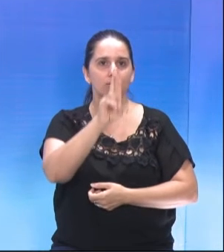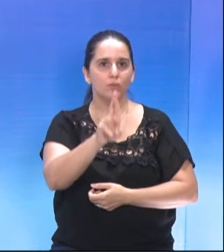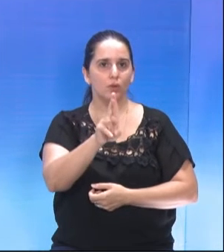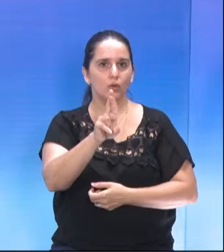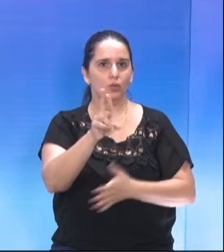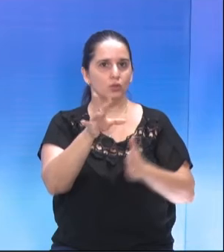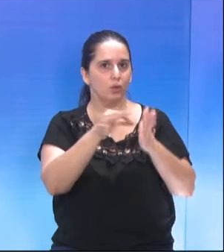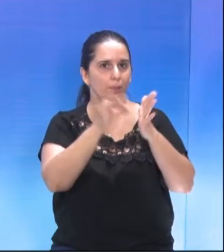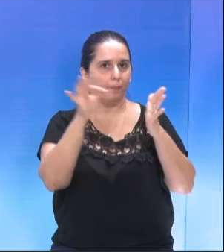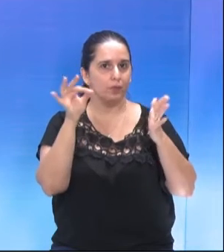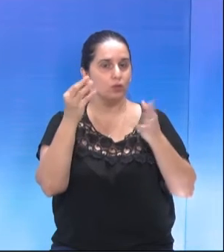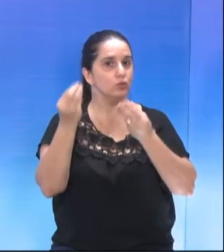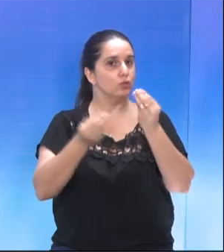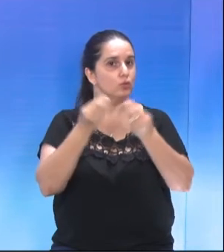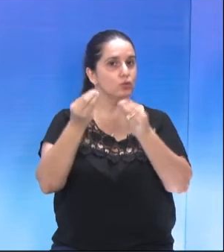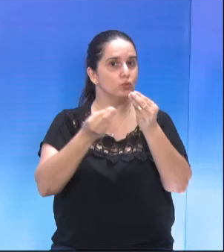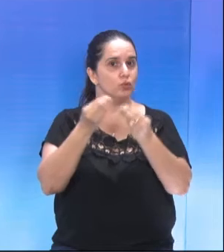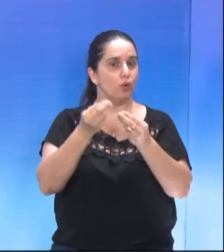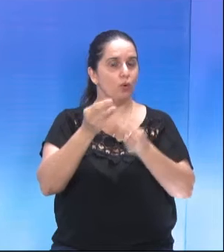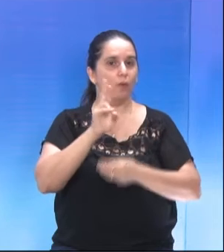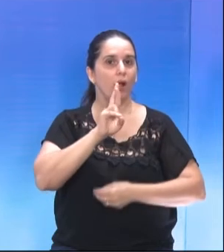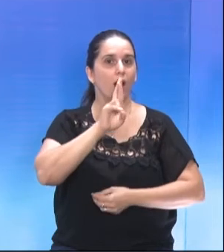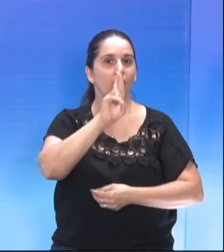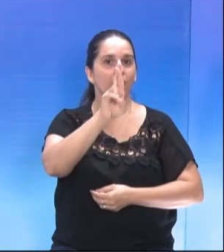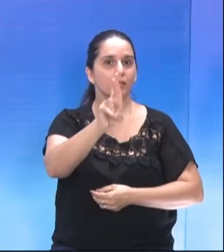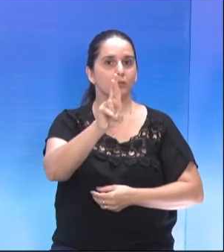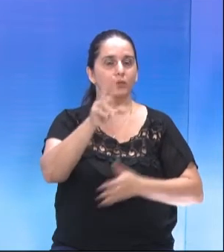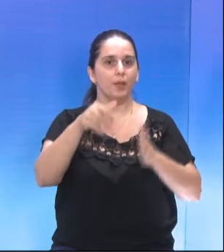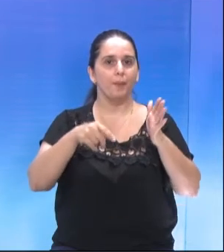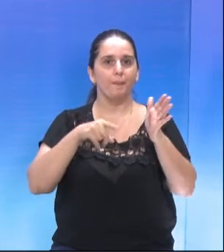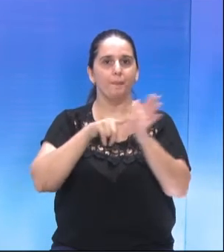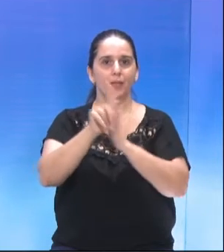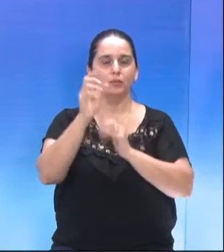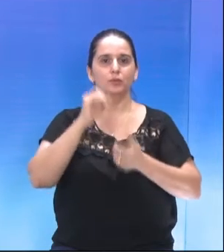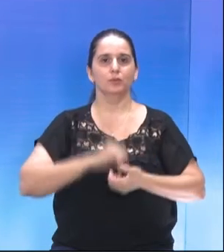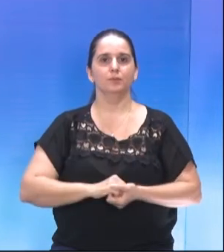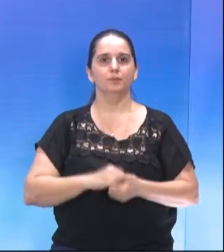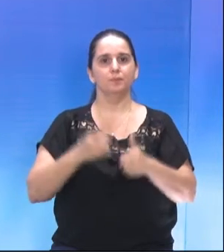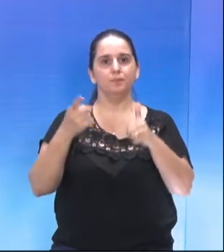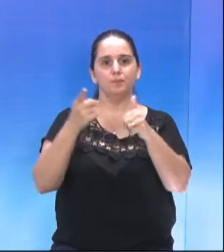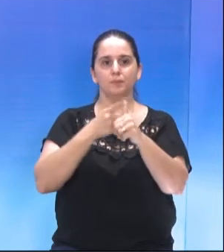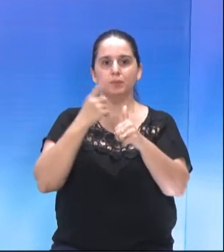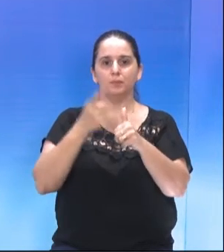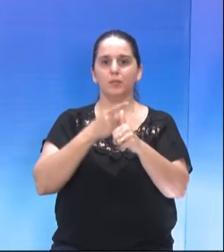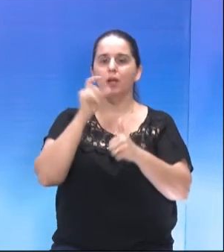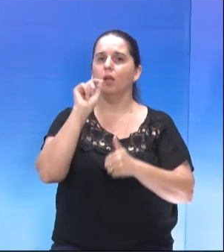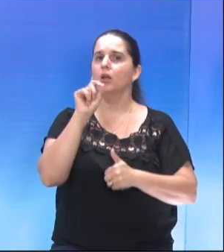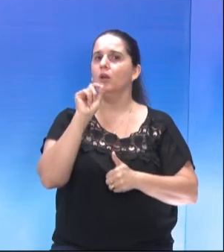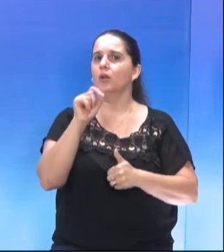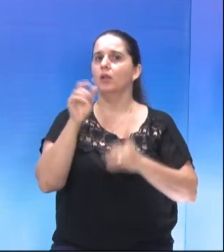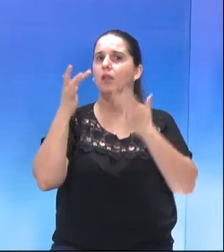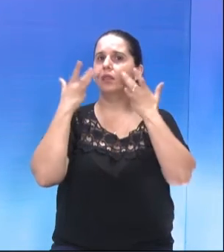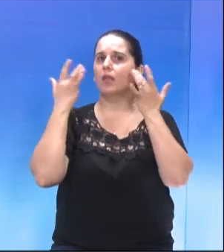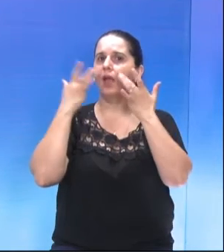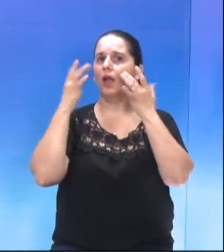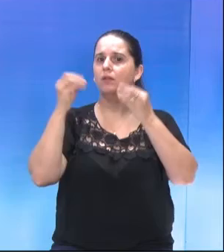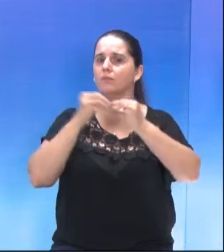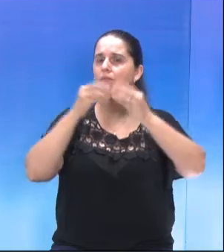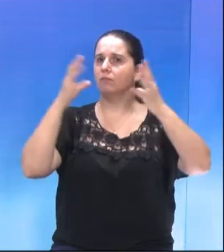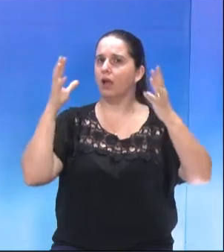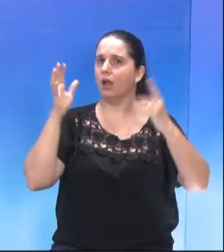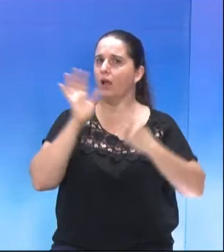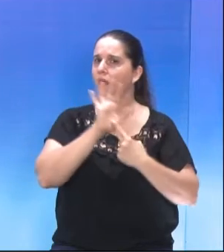já nos dá alguma ideia para a gente conseguir responder a questão. Primeiro, aí já diz, o que é o Teatro Mágico?